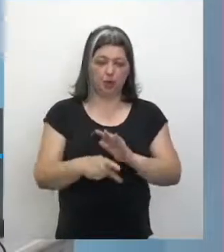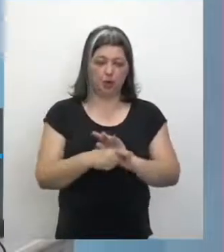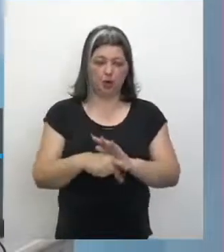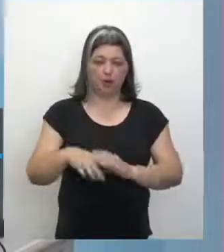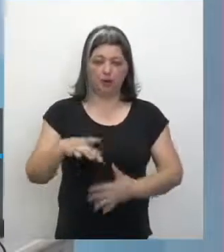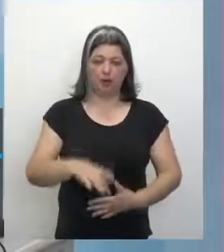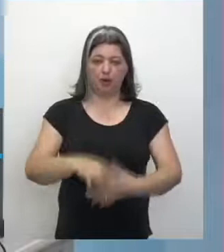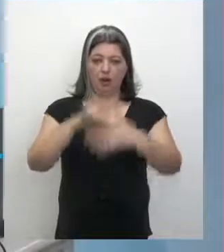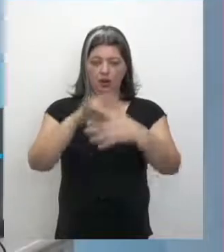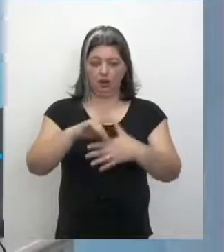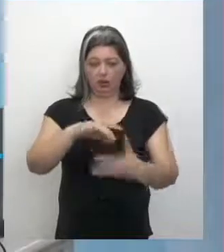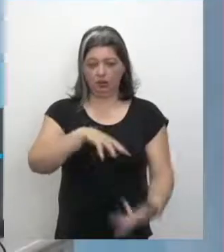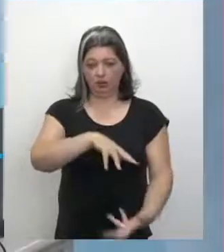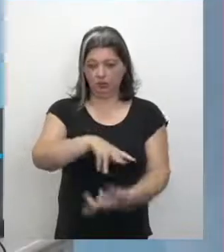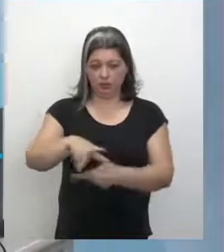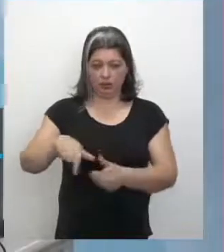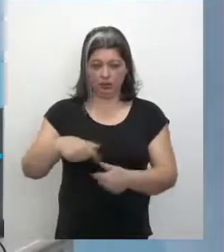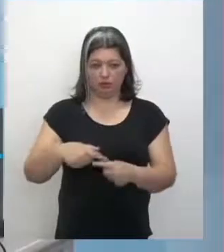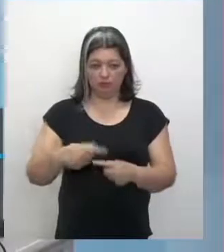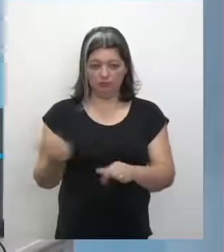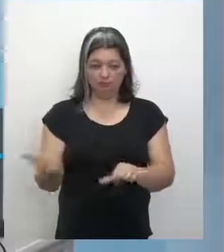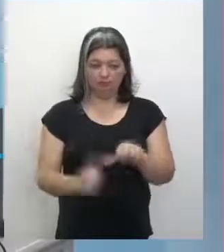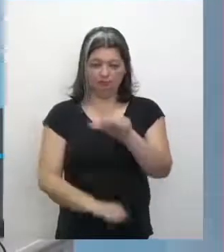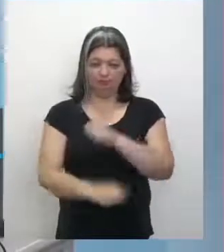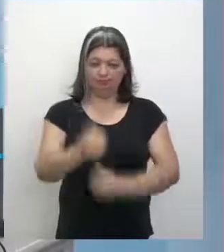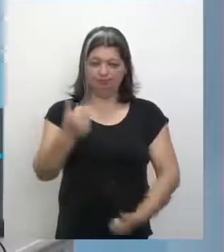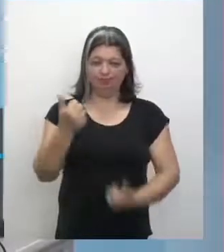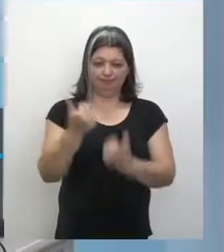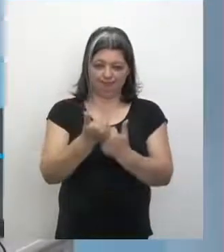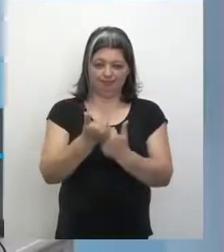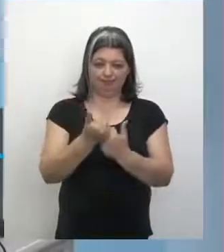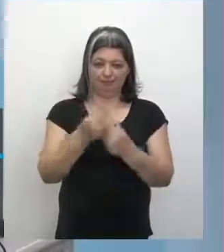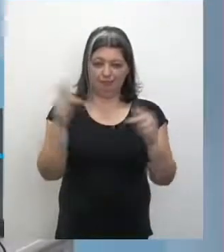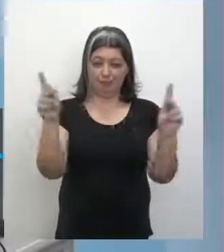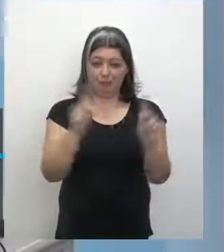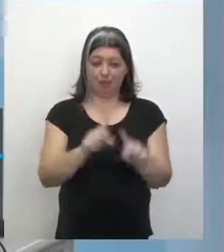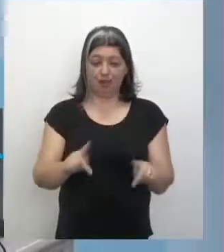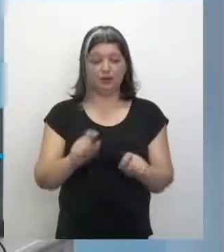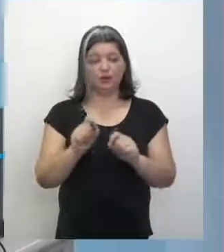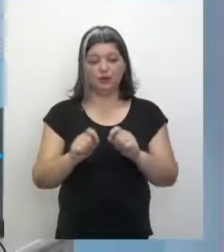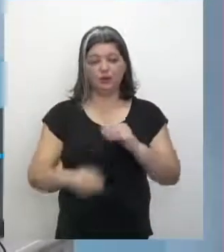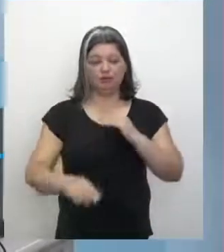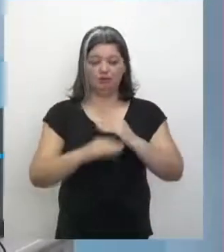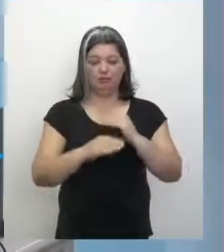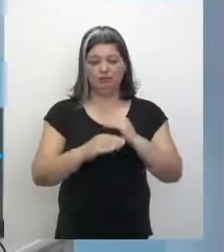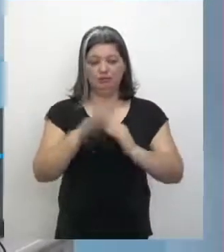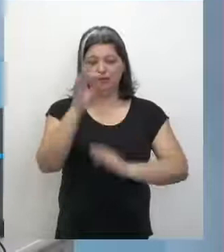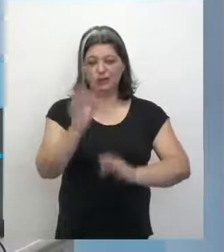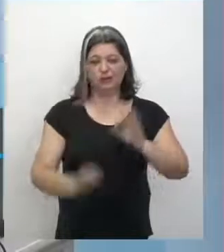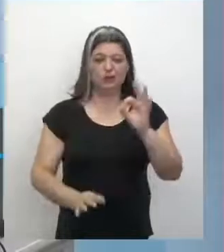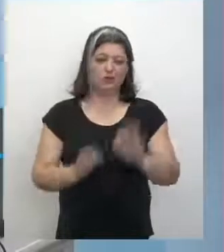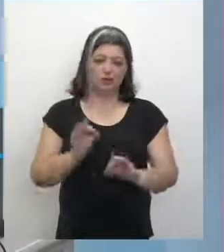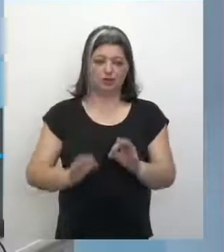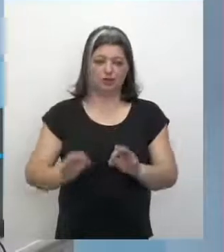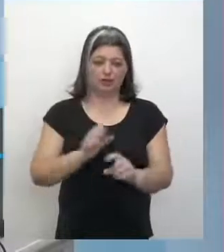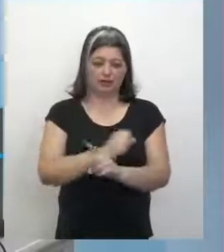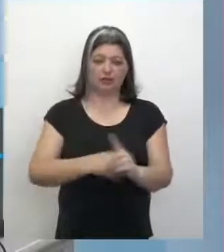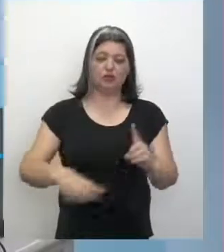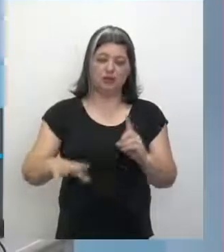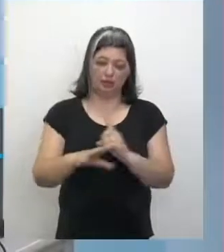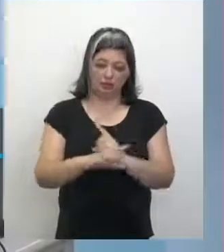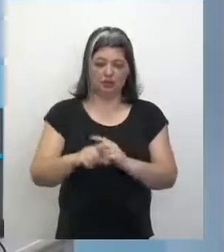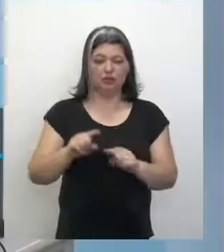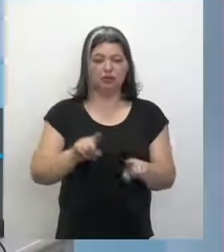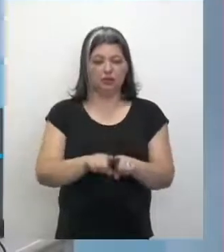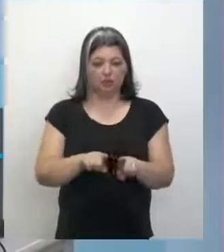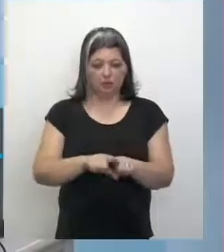mundiais, para uma paz que vem alicerçada pela justiça social. E reconhecer os direitos das minorias faz